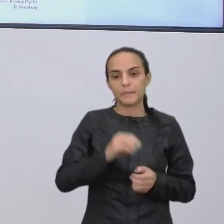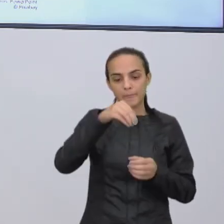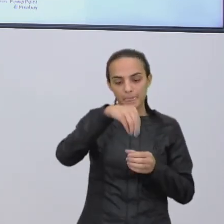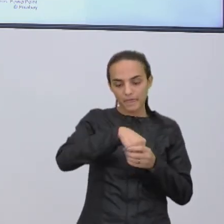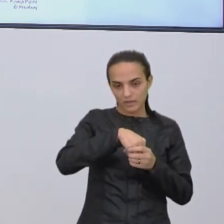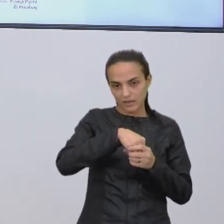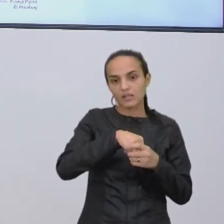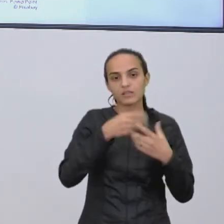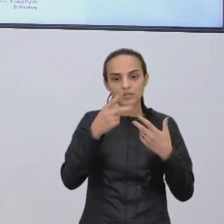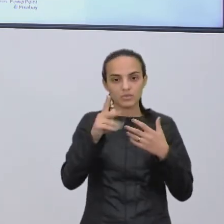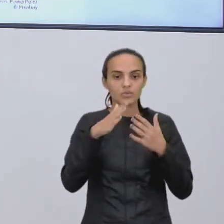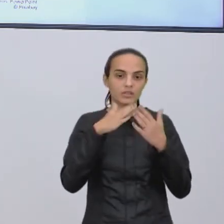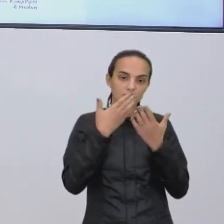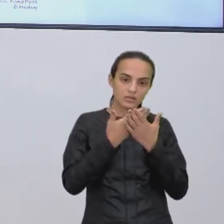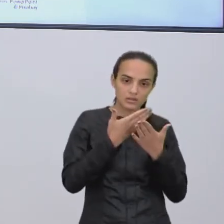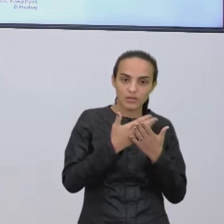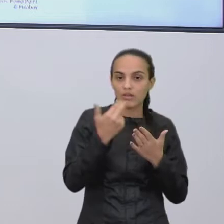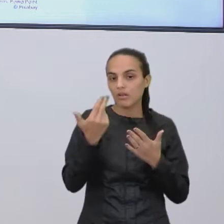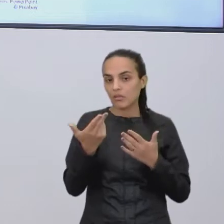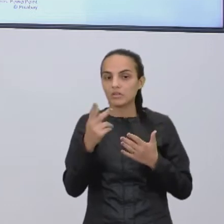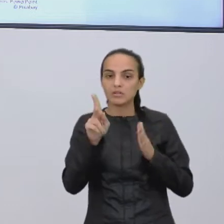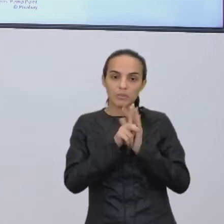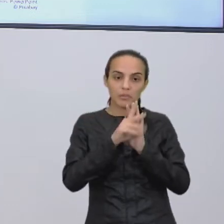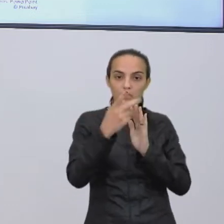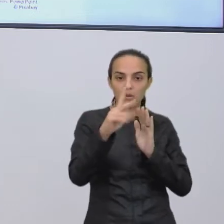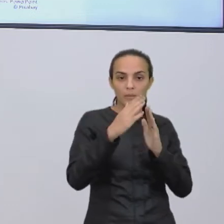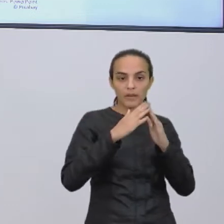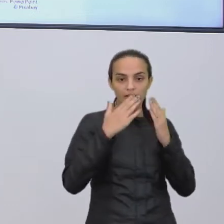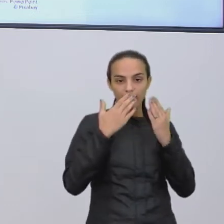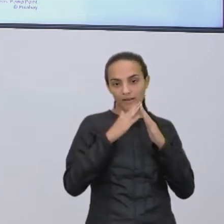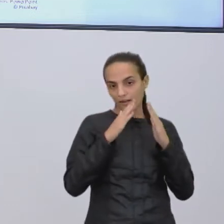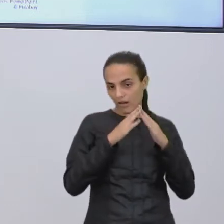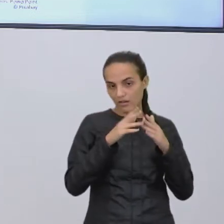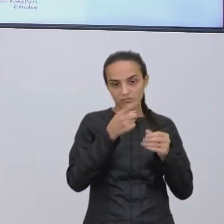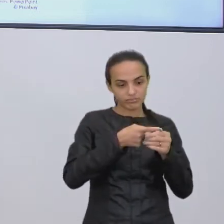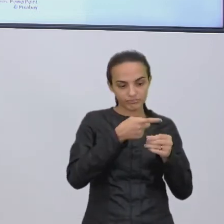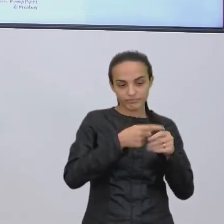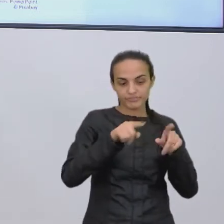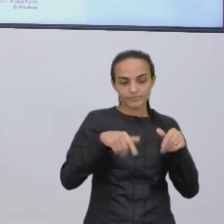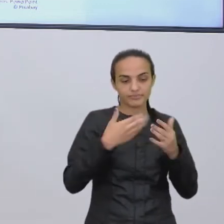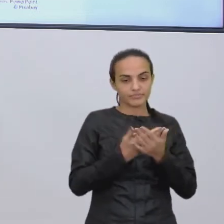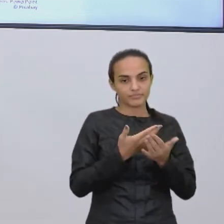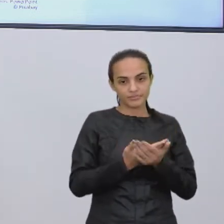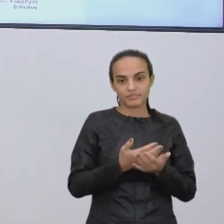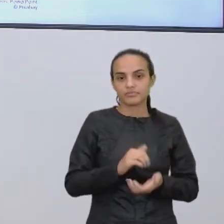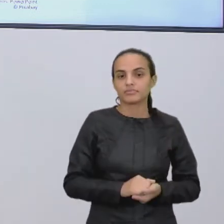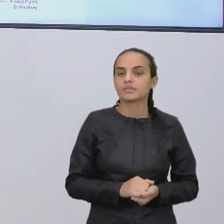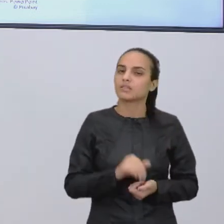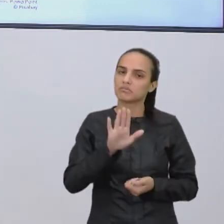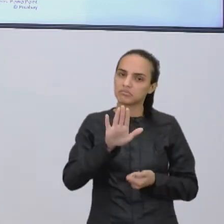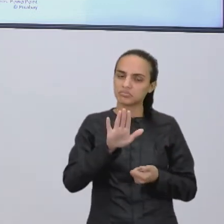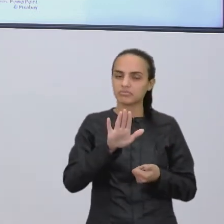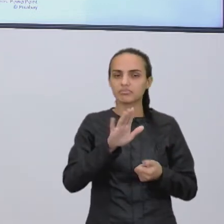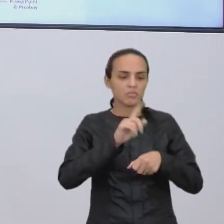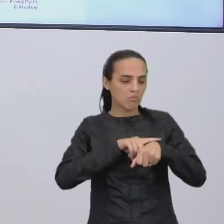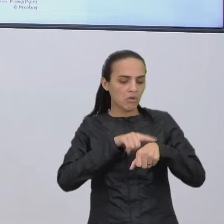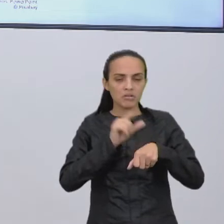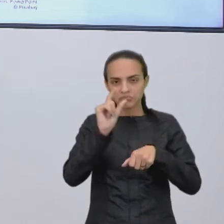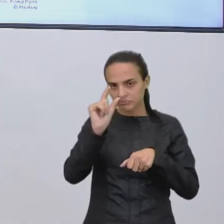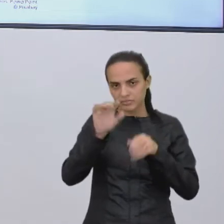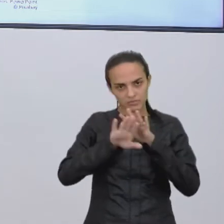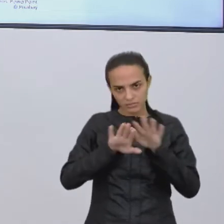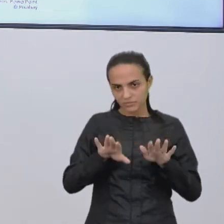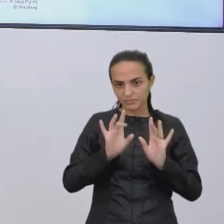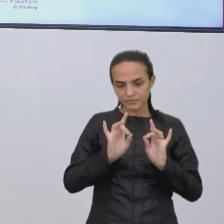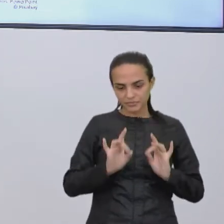sua escola ou dentro mesmo da sua própria sala de aula. Poxa vida, pega um momentinho aí, são tantos, né,